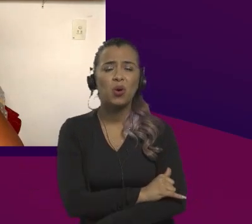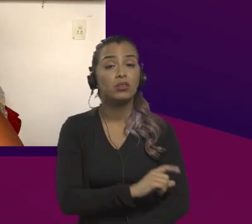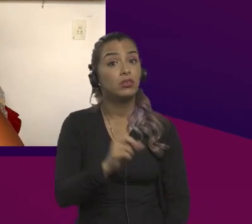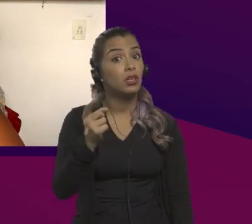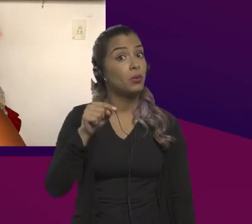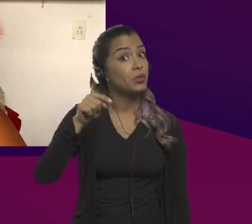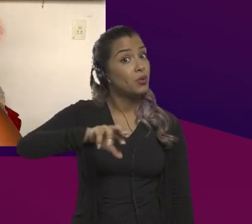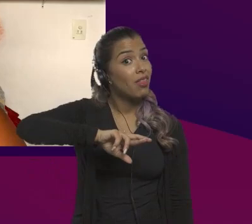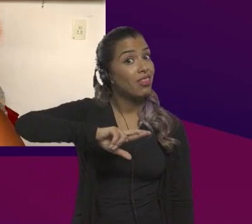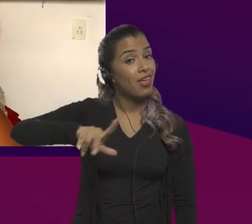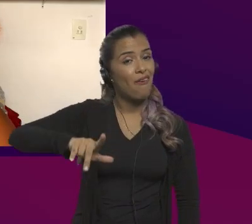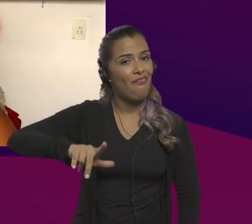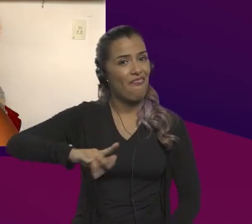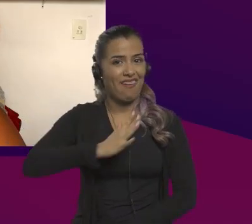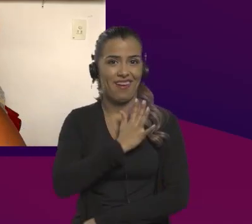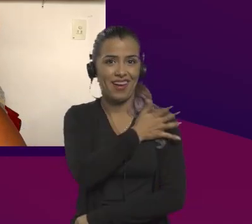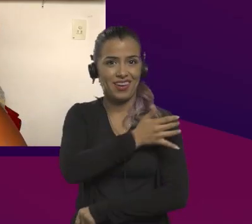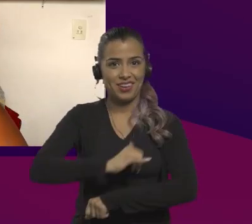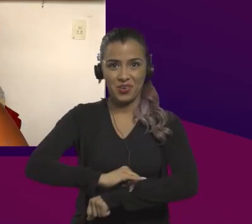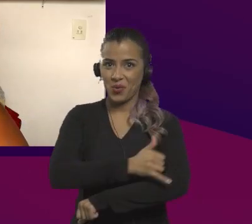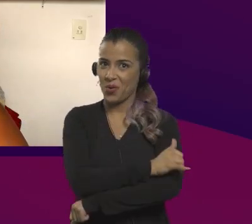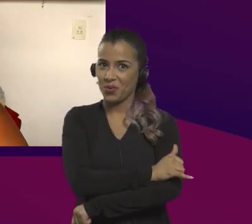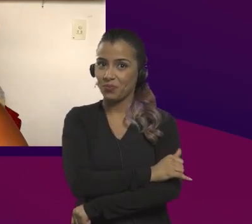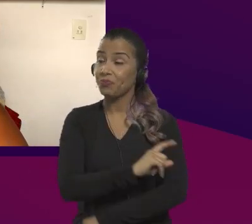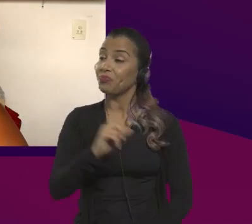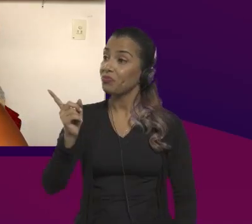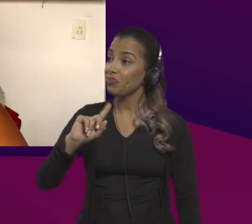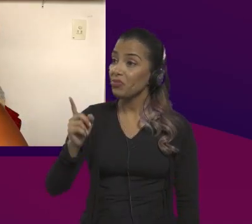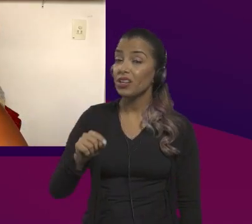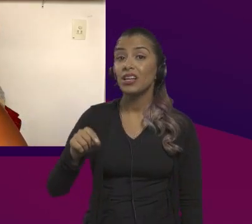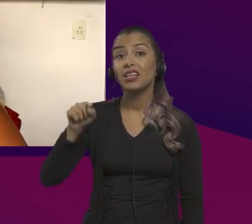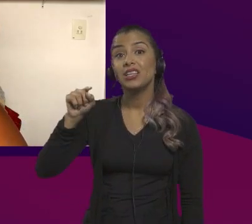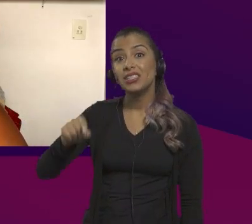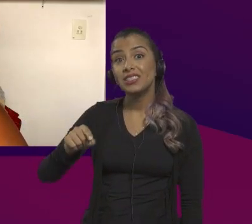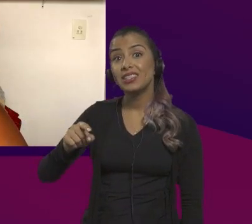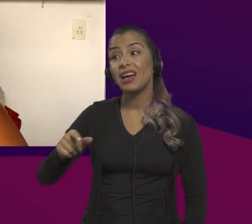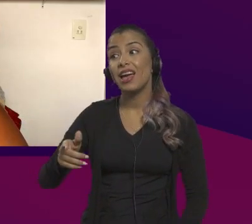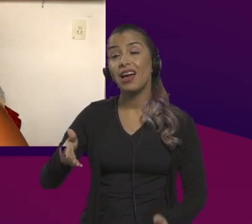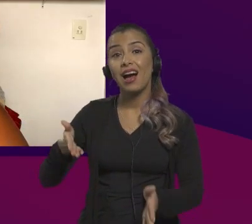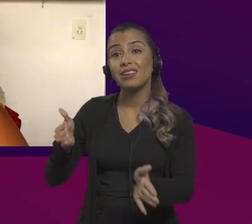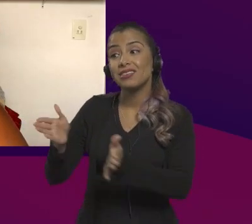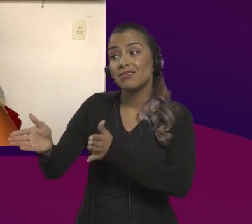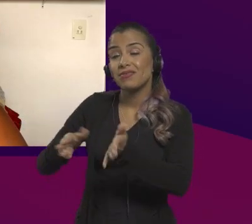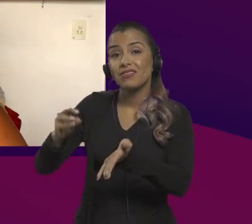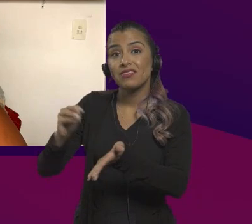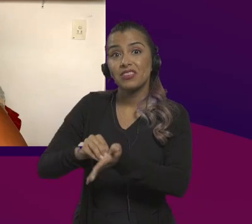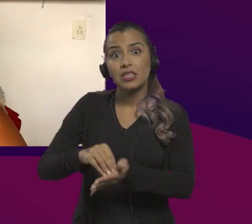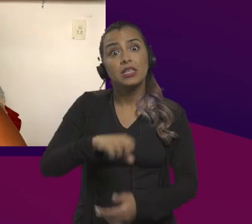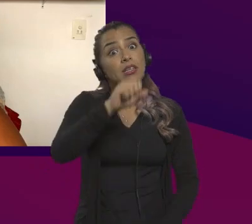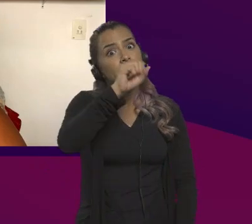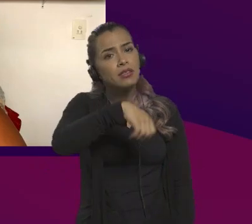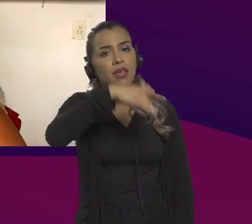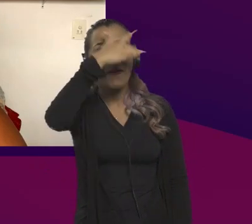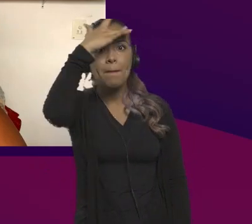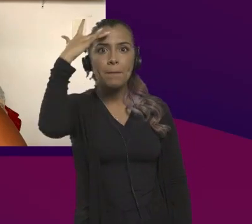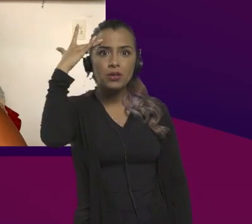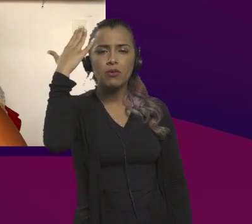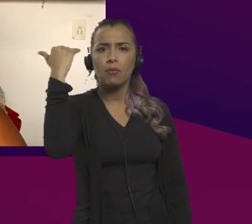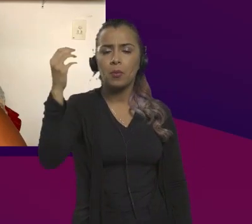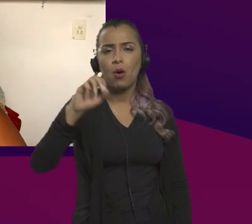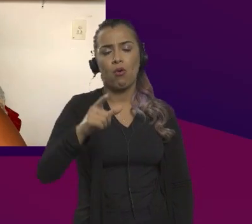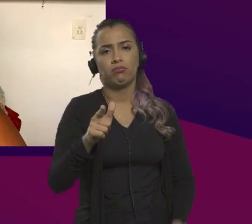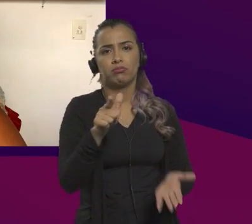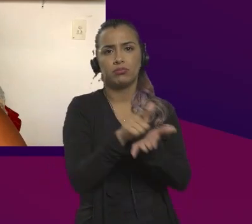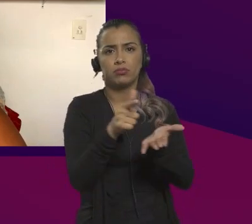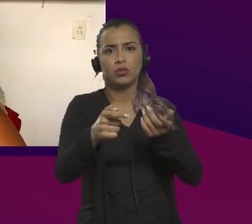é gordofobia, pelo amor de Deus. Gordofobia é ter então, acessos negados. Então, os jornalistas, né, comunicadores têm que ter noção Sim. do que é